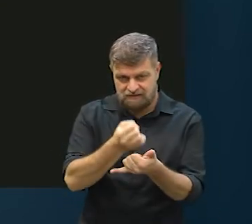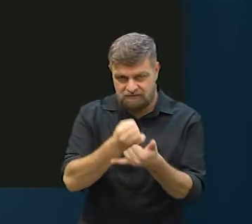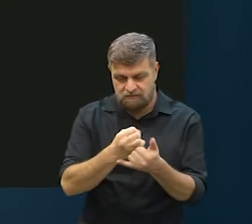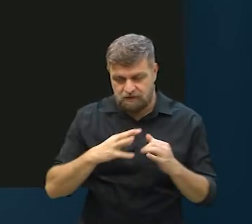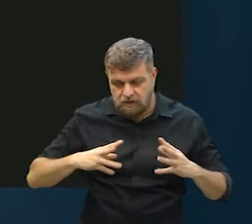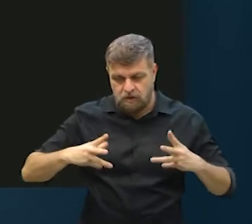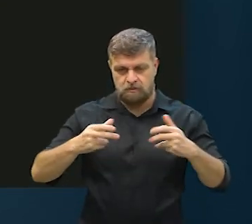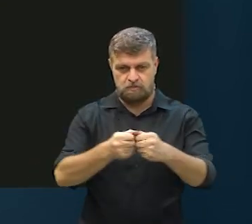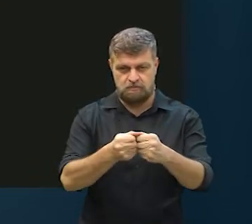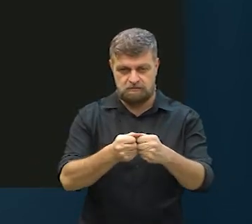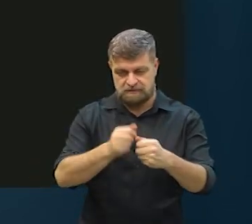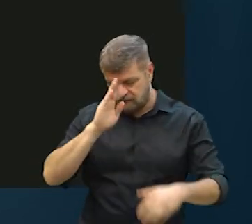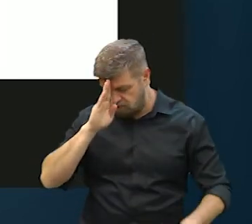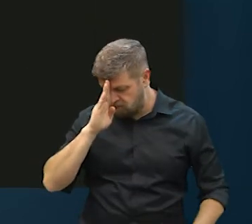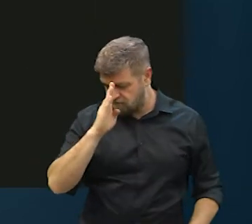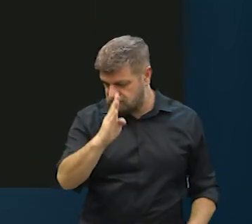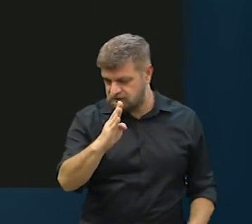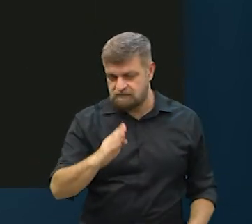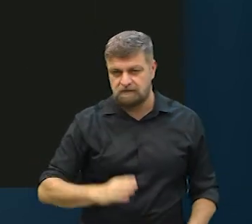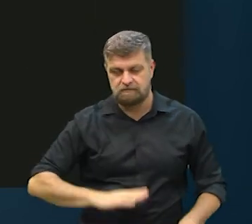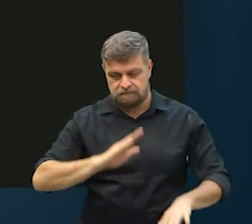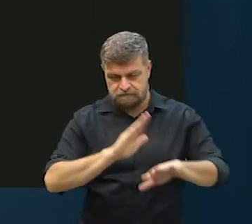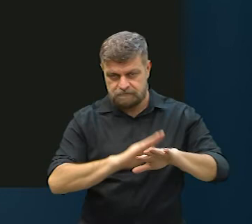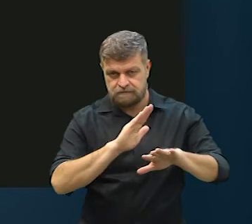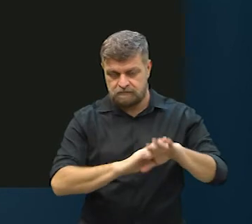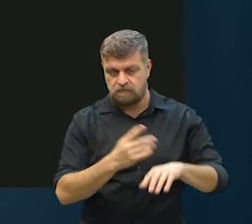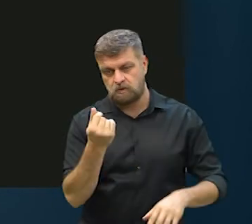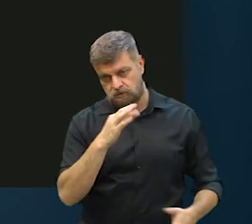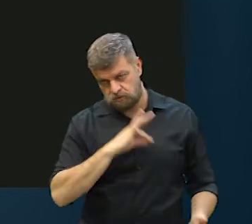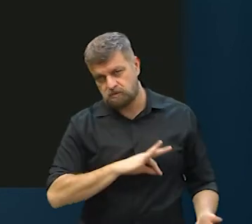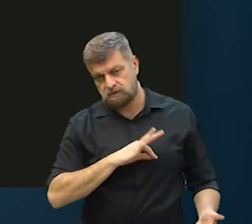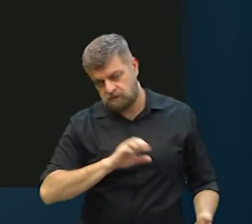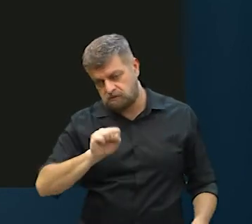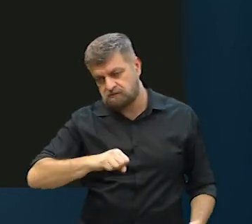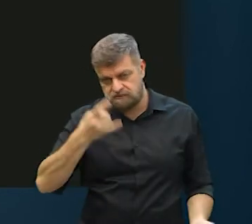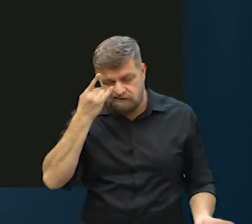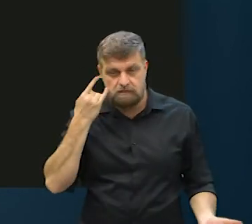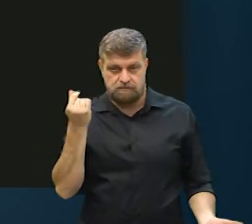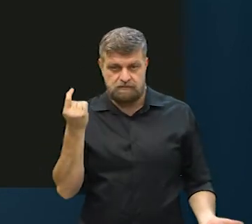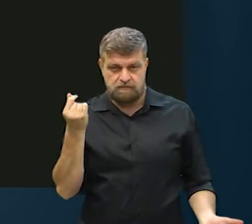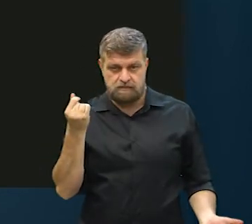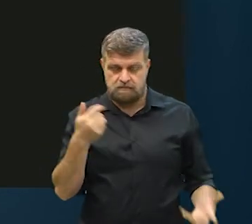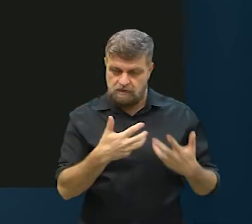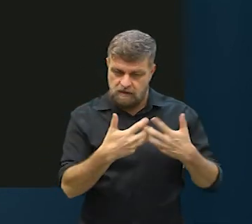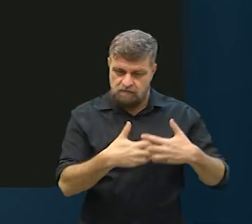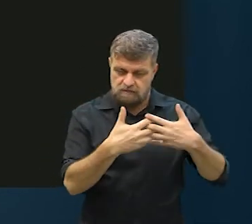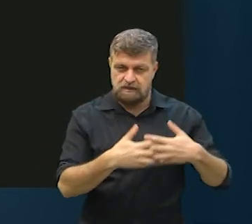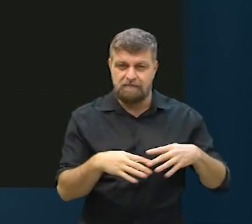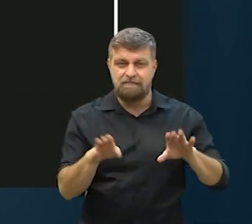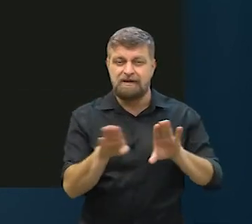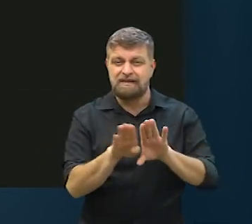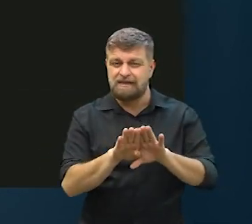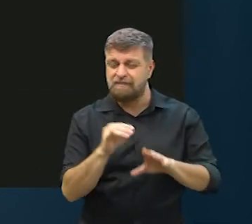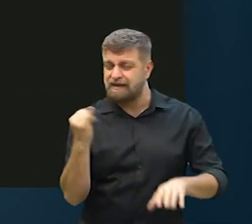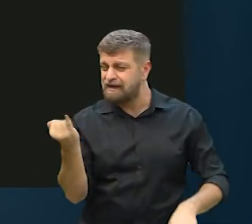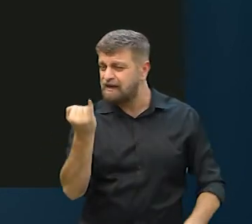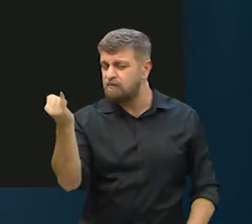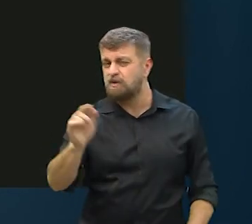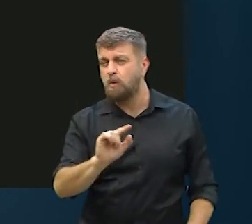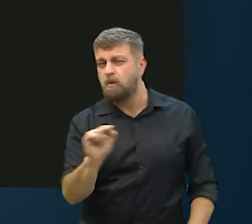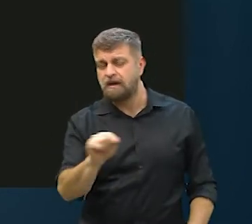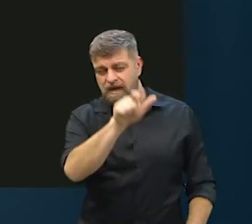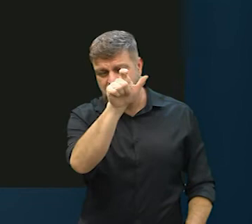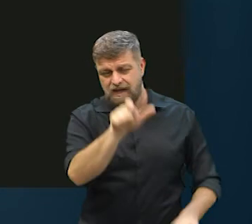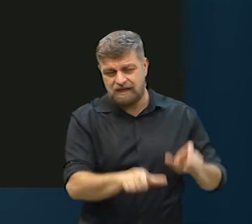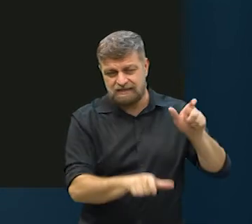plataforma. Então, esse é o aspecto central. Tem que fazer sentido financeiramente, senão o negócio não para em pé, mas tem que fazer